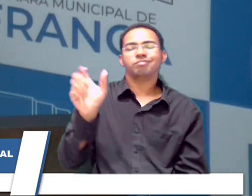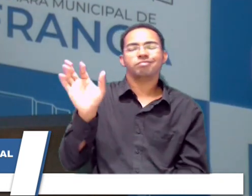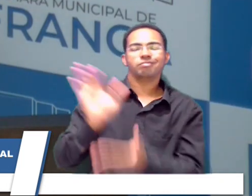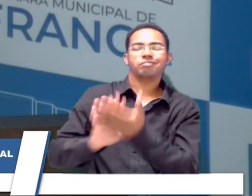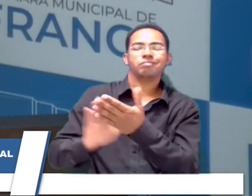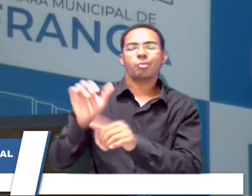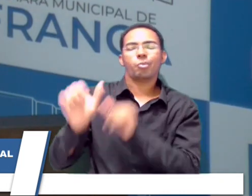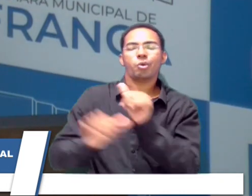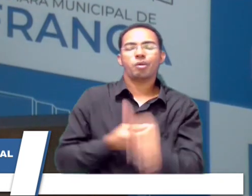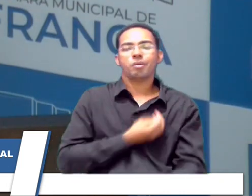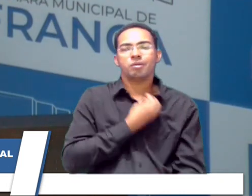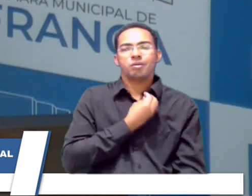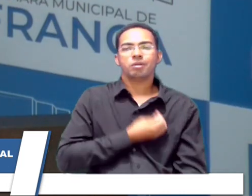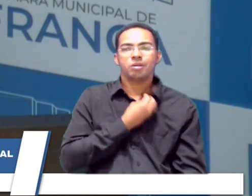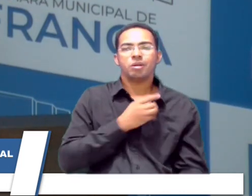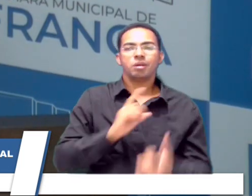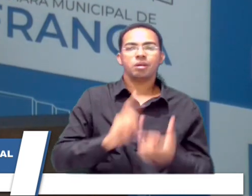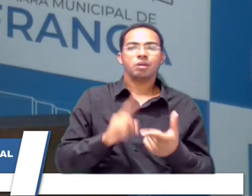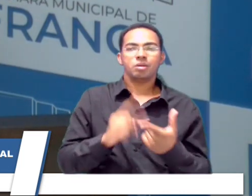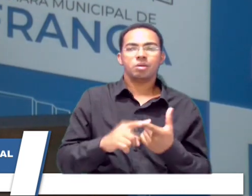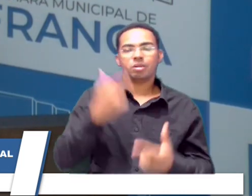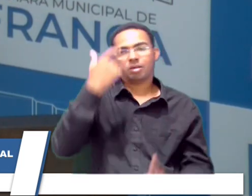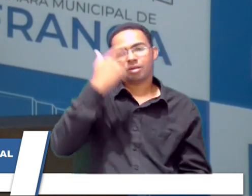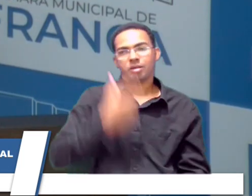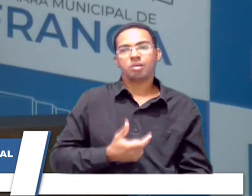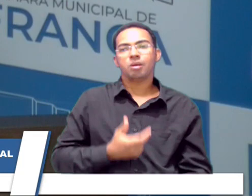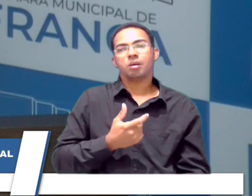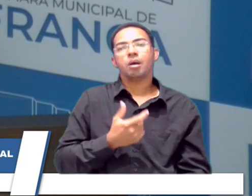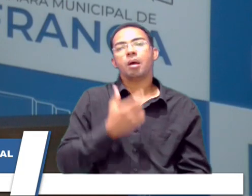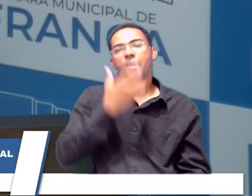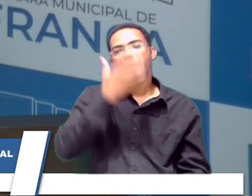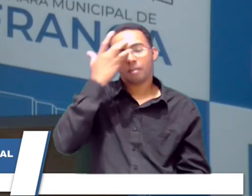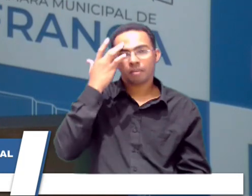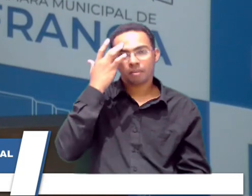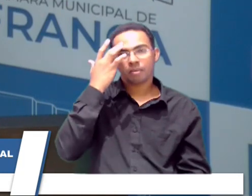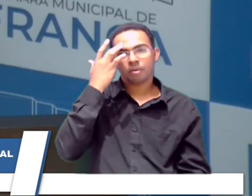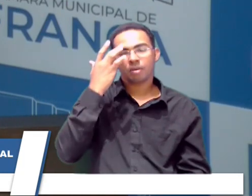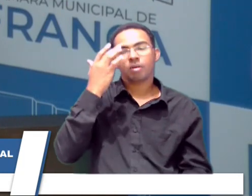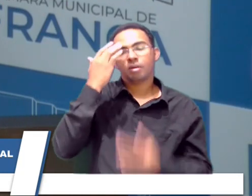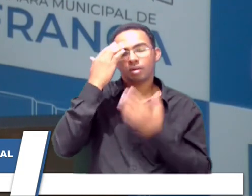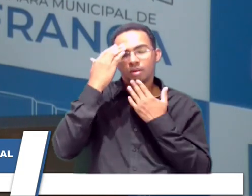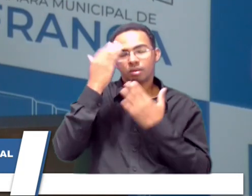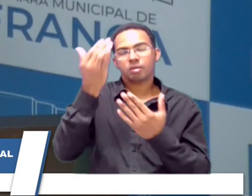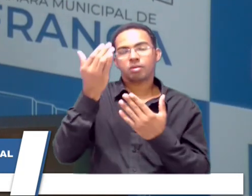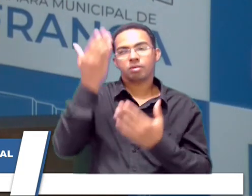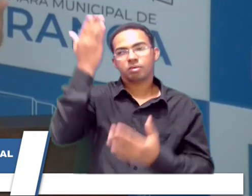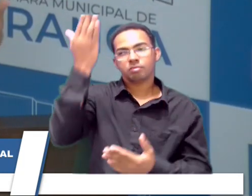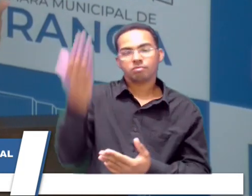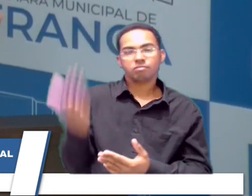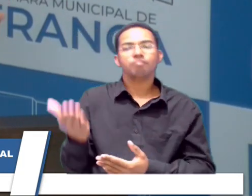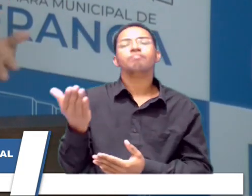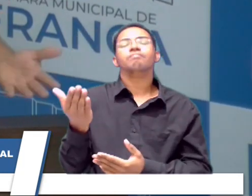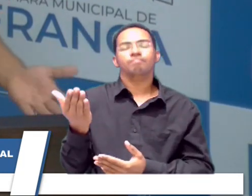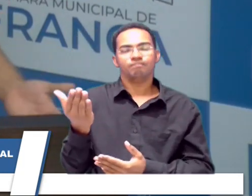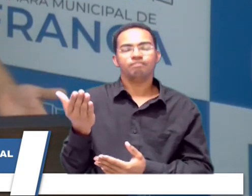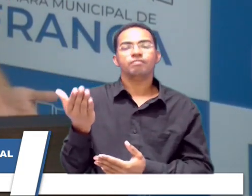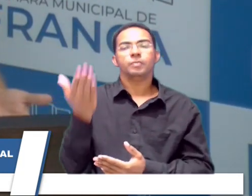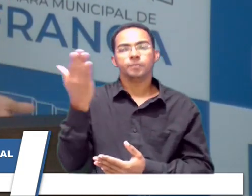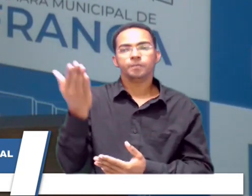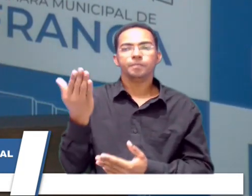minha vida também, né? Eu sou uma pessoa que sou muito grata por ele, porque ele me deu